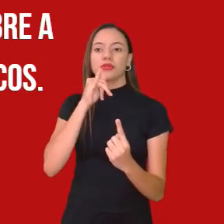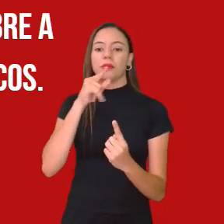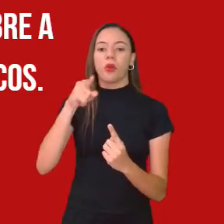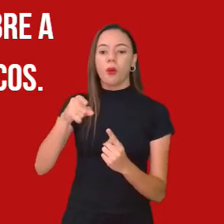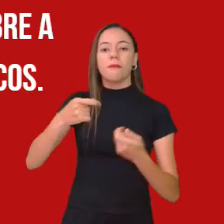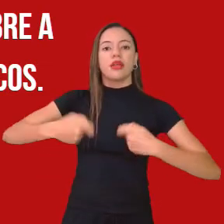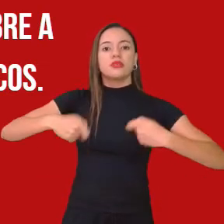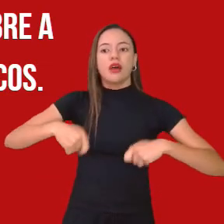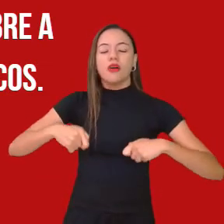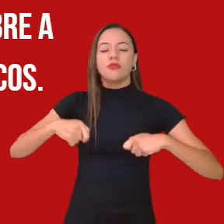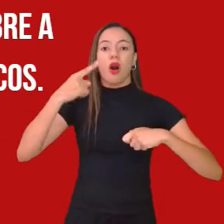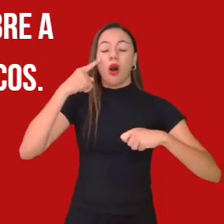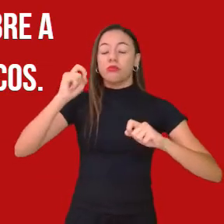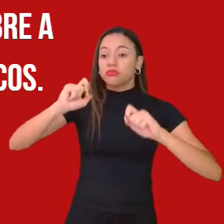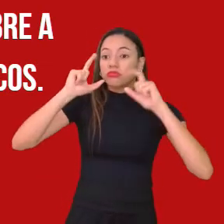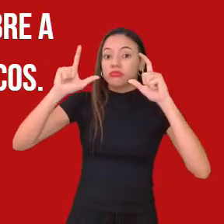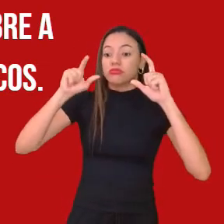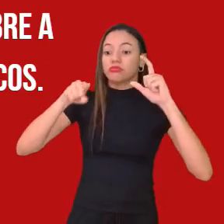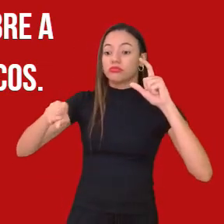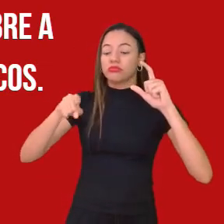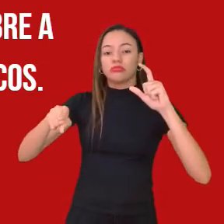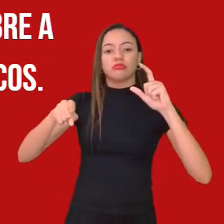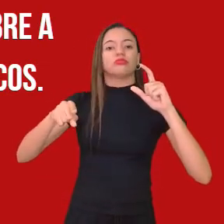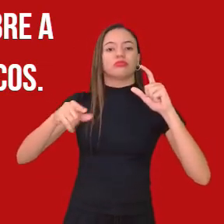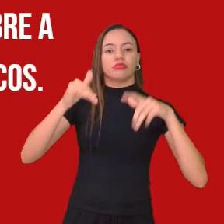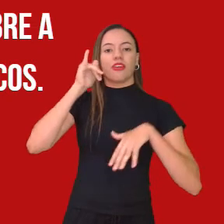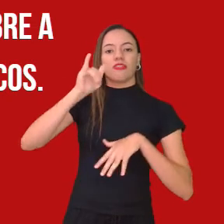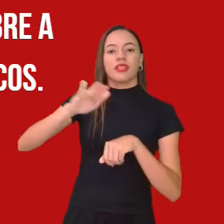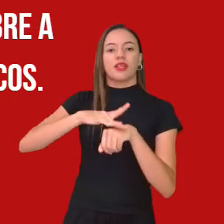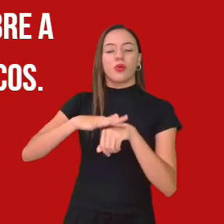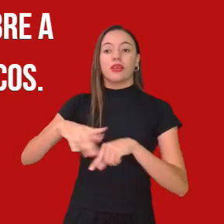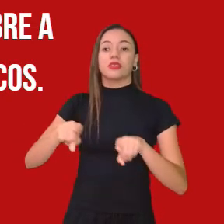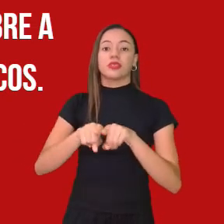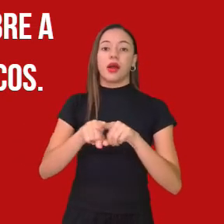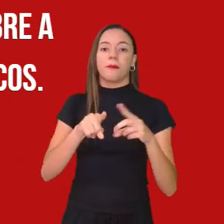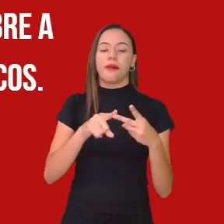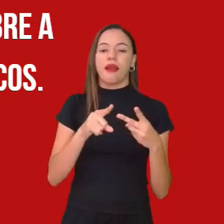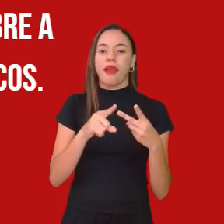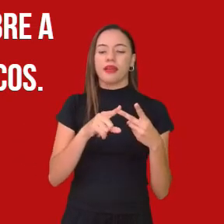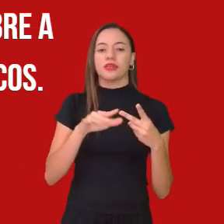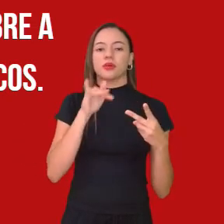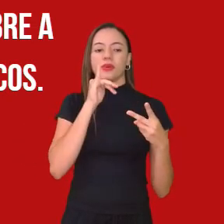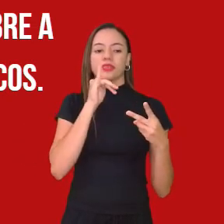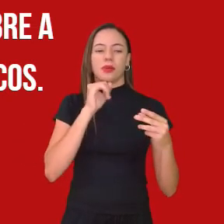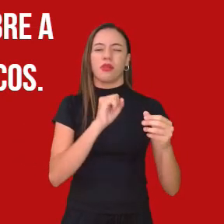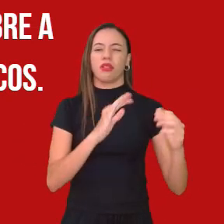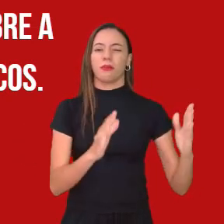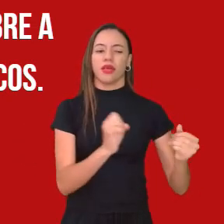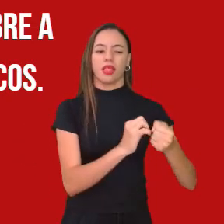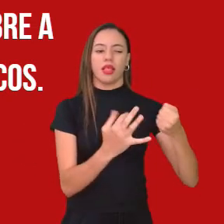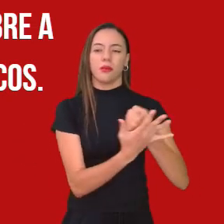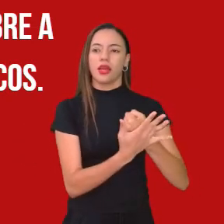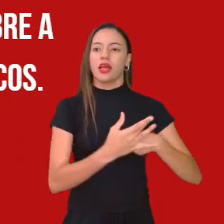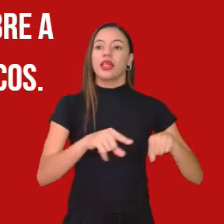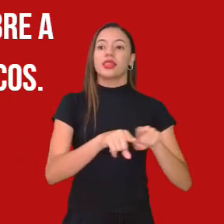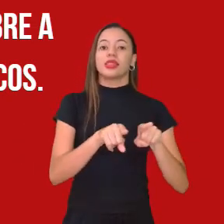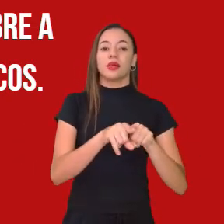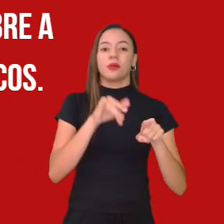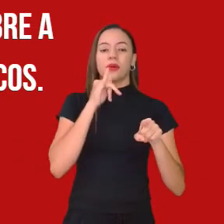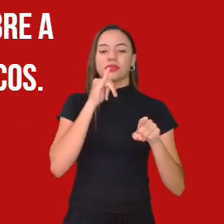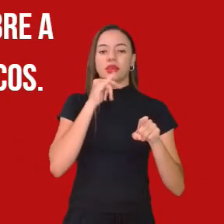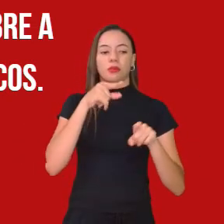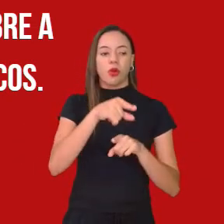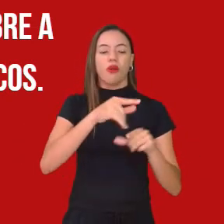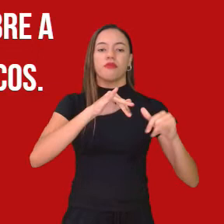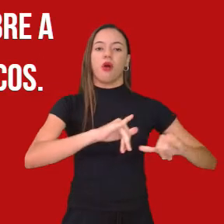prevenção, promover o entendimento sobre a pandemia e incentivar a análise sobre a AIDS pela sociedade e